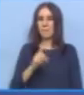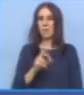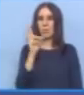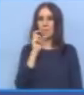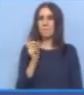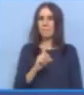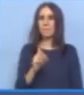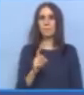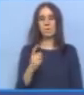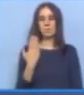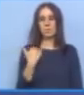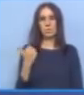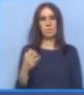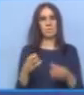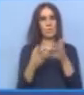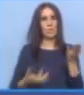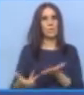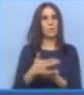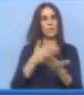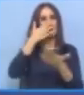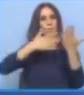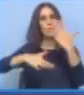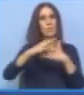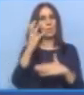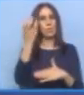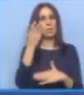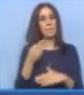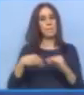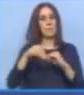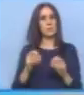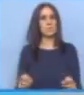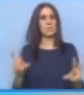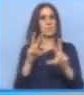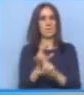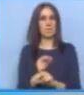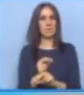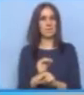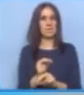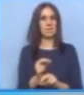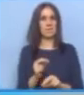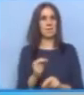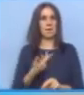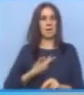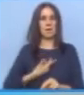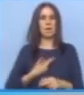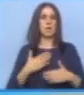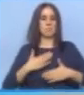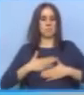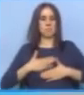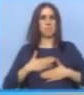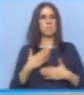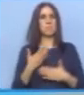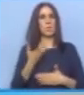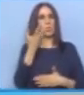é chamado a conviver com um povo, a conviver com uma cultura, mas também a trazer uma novidade. Não a trazer a novidade sua, da sua